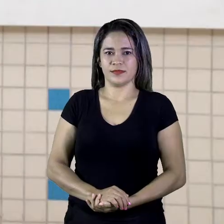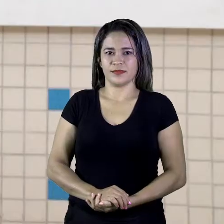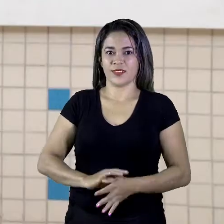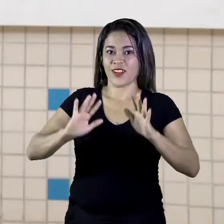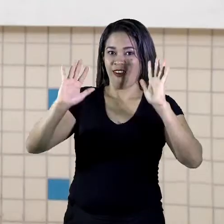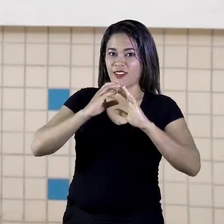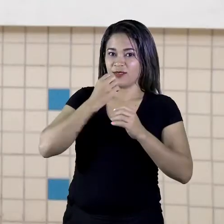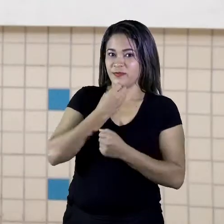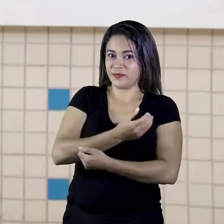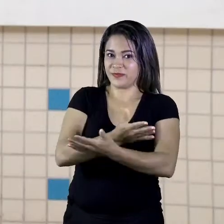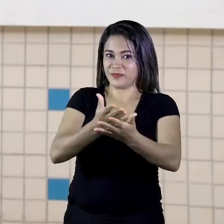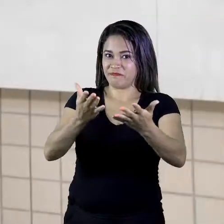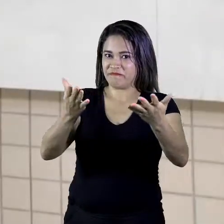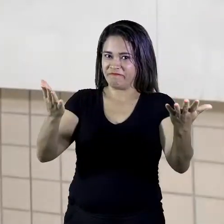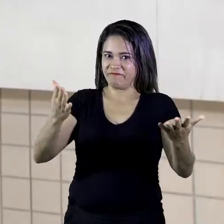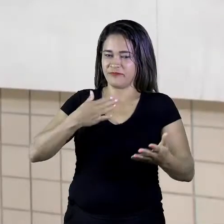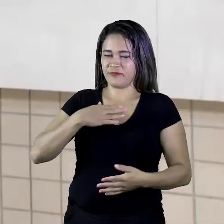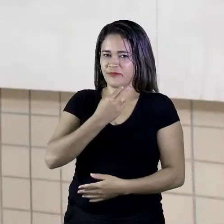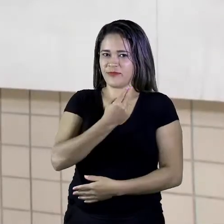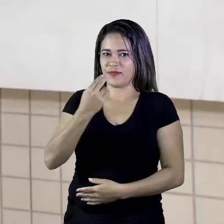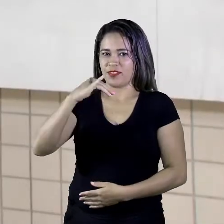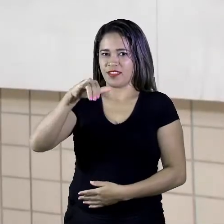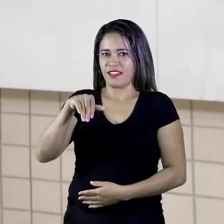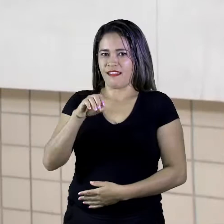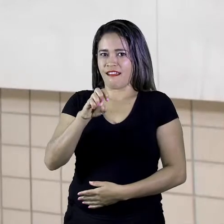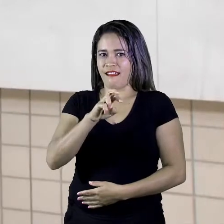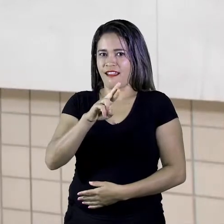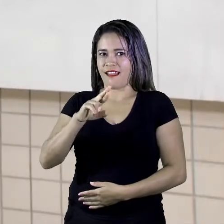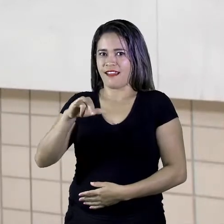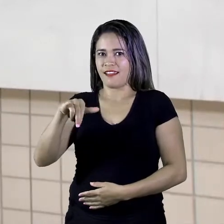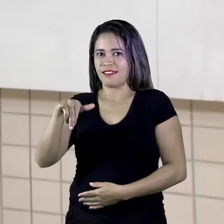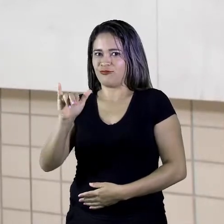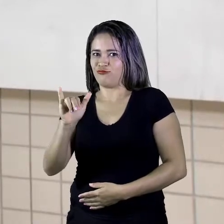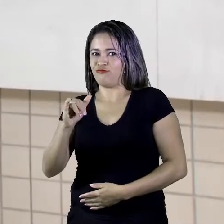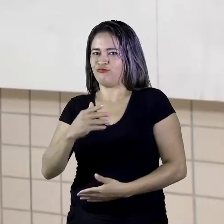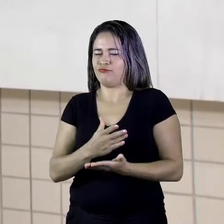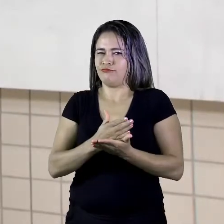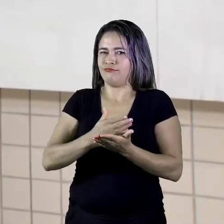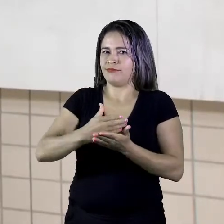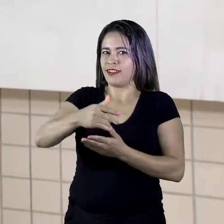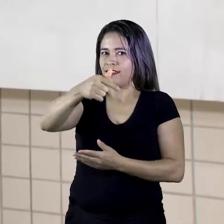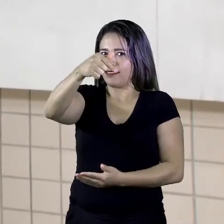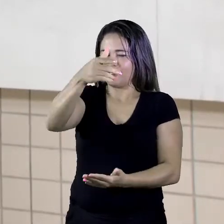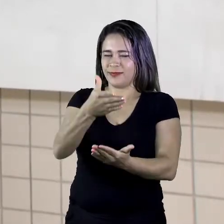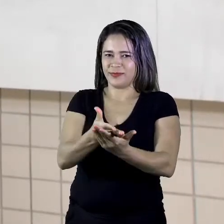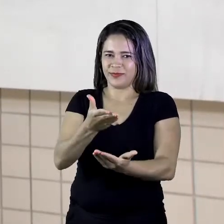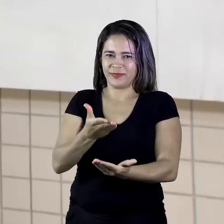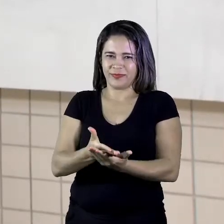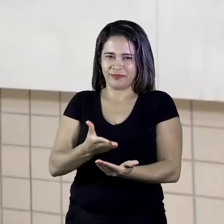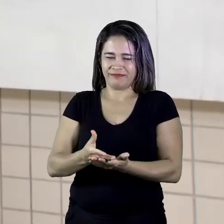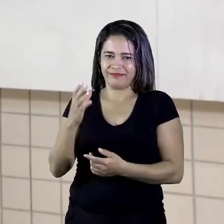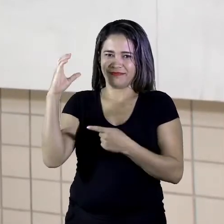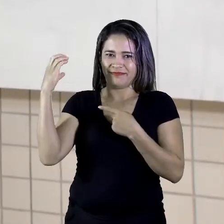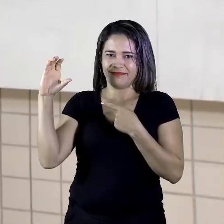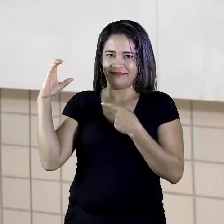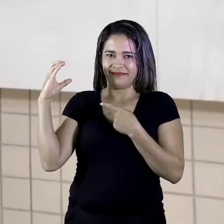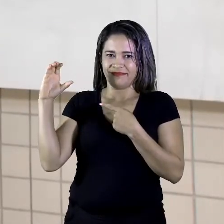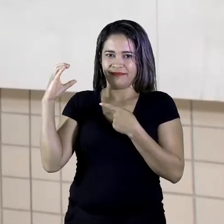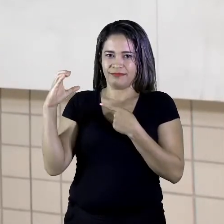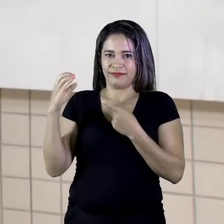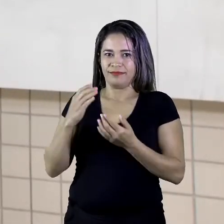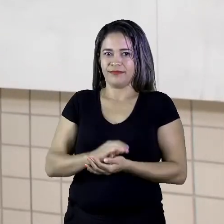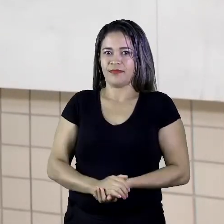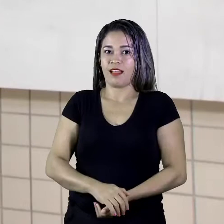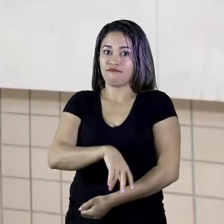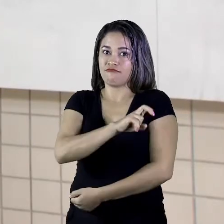Olá, tudo bem com vocês? Meu nome é Jerry e nós estamos começando então a nossa 7ª aula de ciências aqui para o